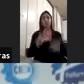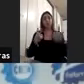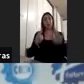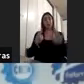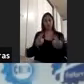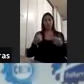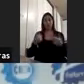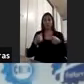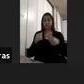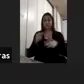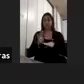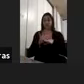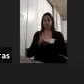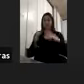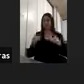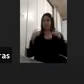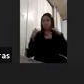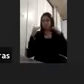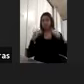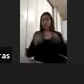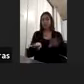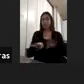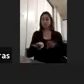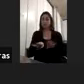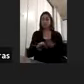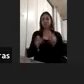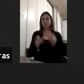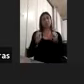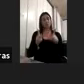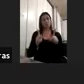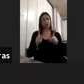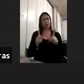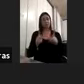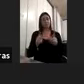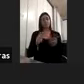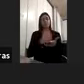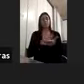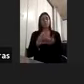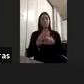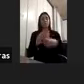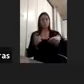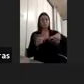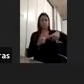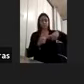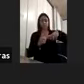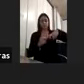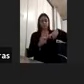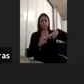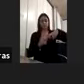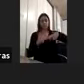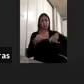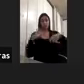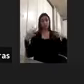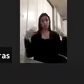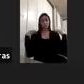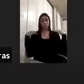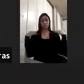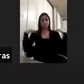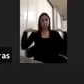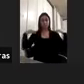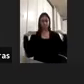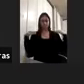né? Aí, decorrente a isso, começou os ombros. Então, como ele tinha as dores no joelho, não conseguia mais segurar tudo